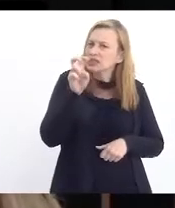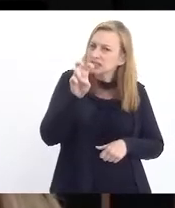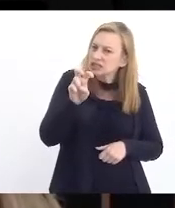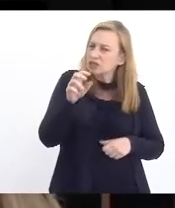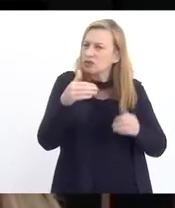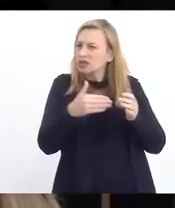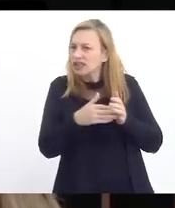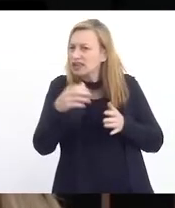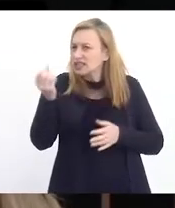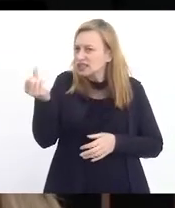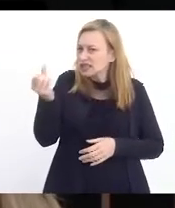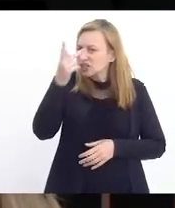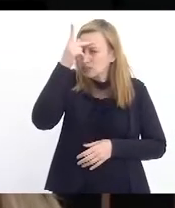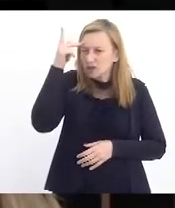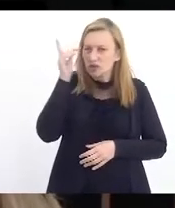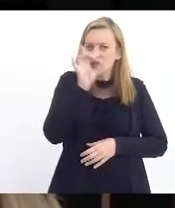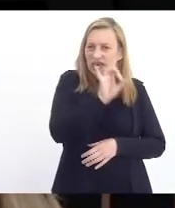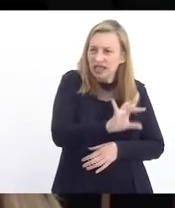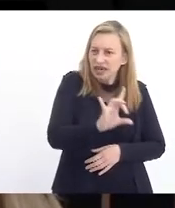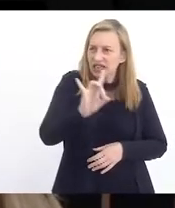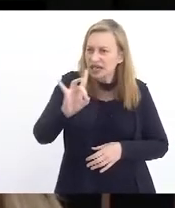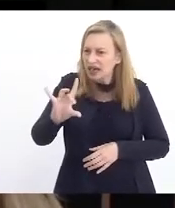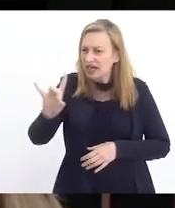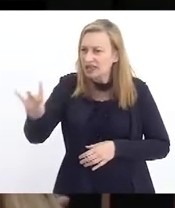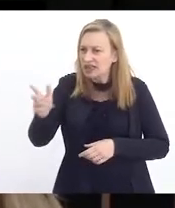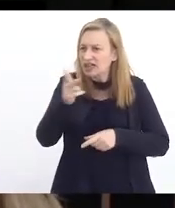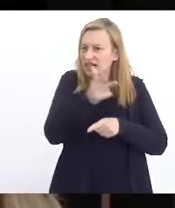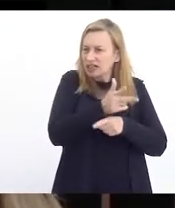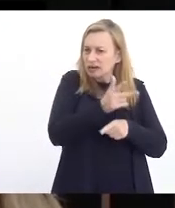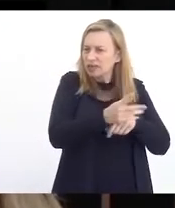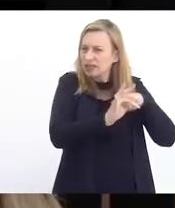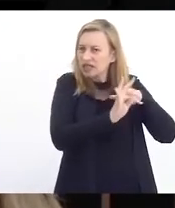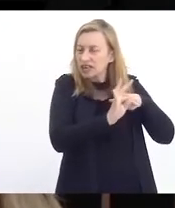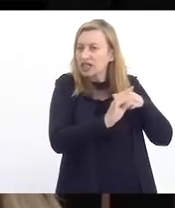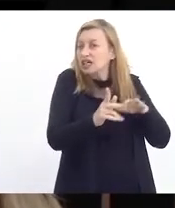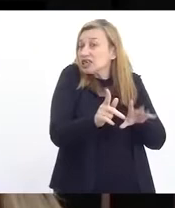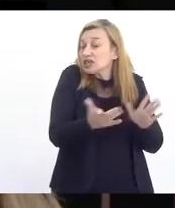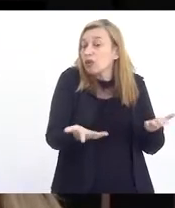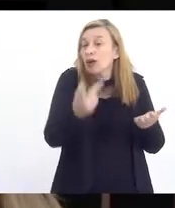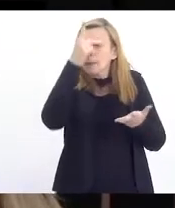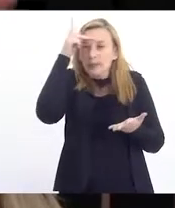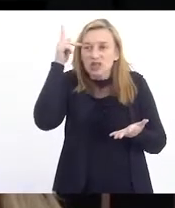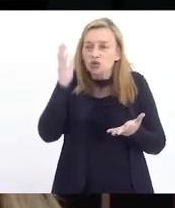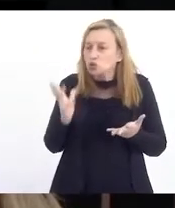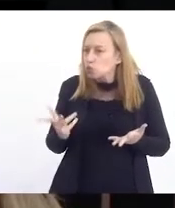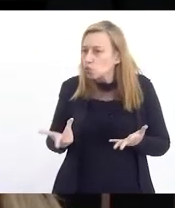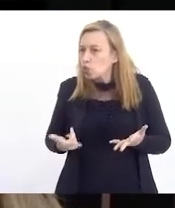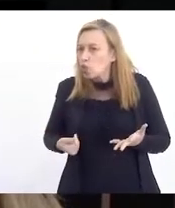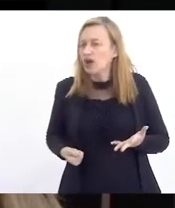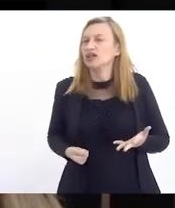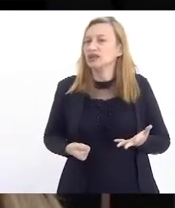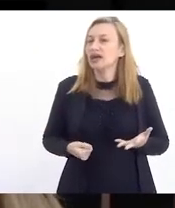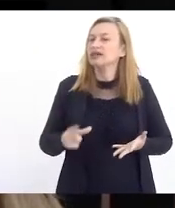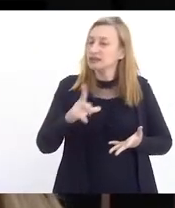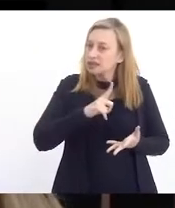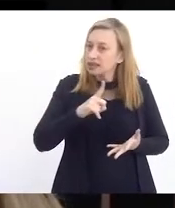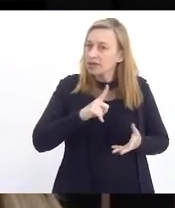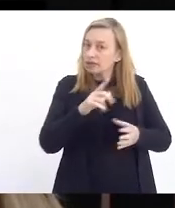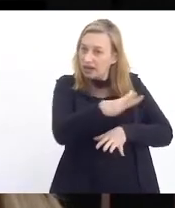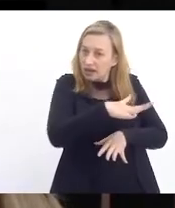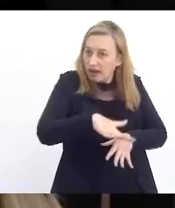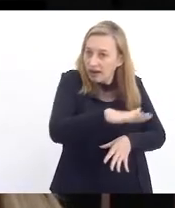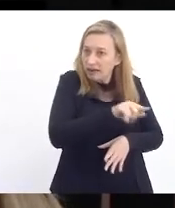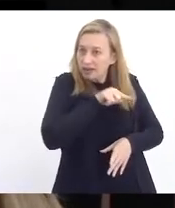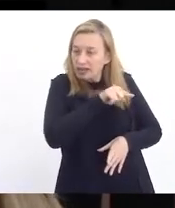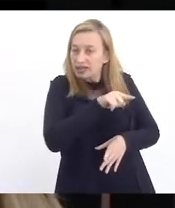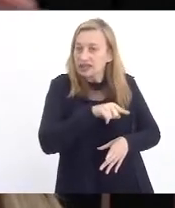pessoas em cada câmara. Nós temos 4 câmaras técnicas, que são pessoas qualificadas para aquele setor.